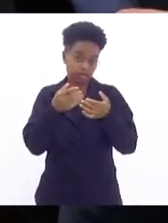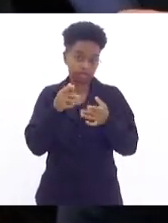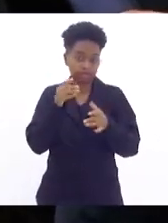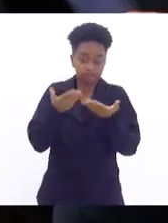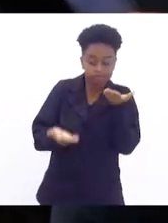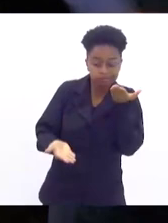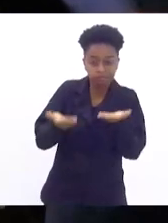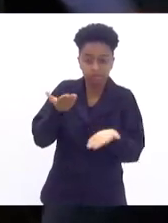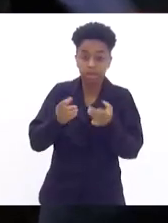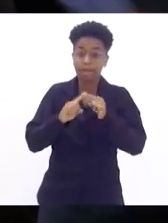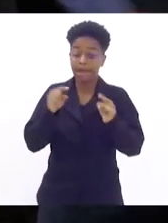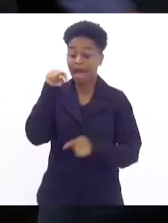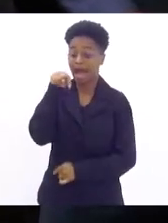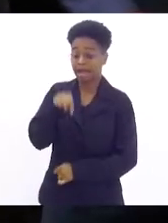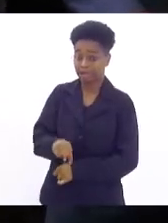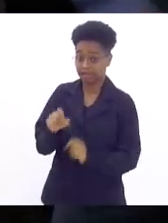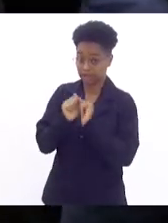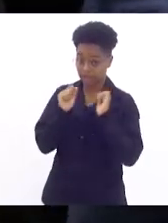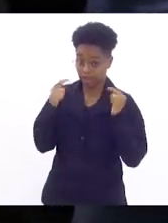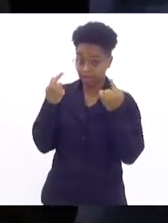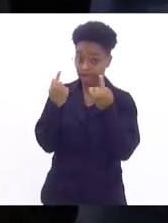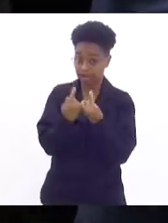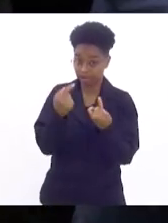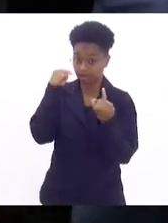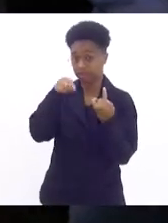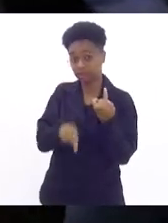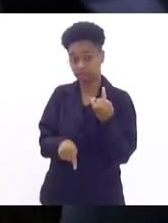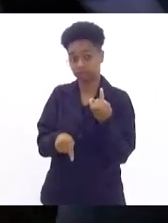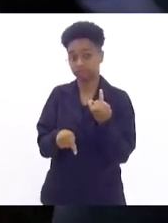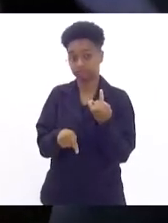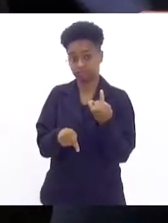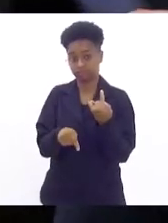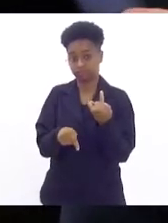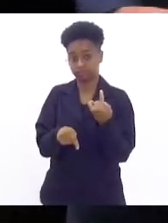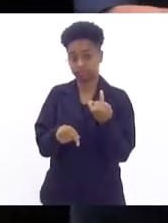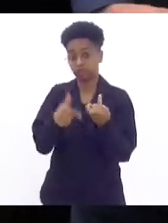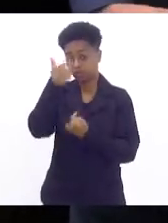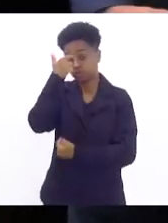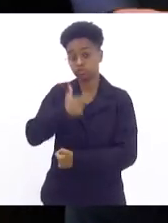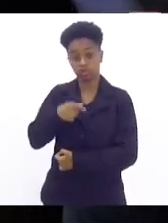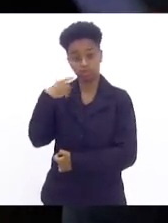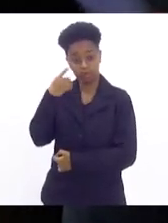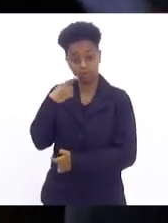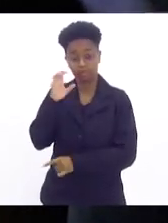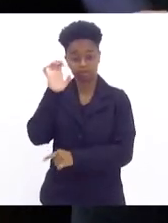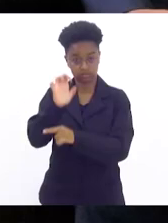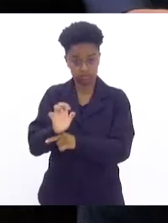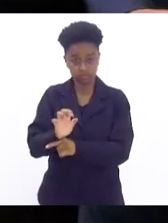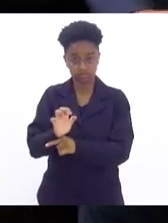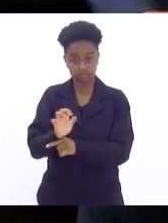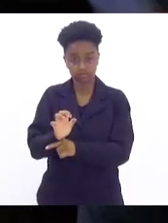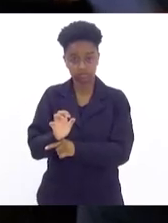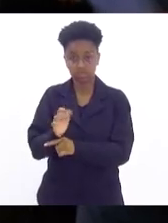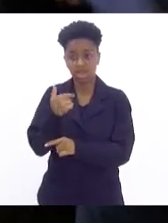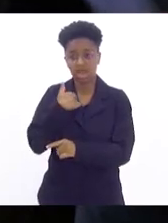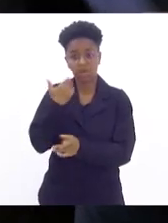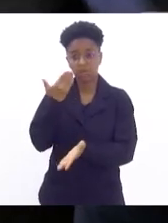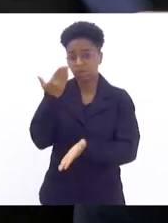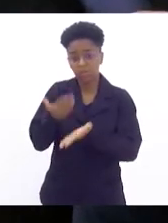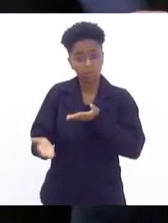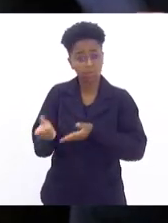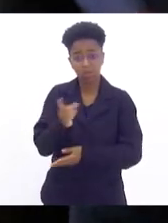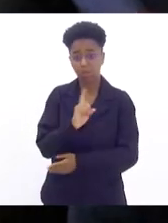pela nossa casa Assembleia Legislativa do Estado do Rio de Janeiro eu sou uma deputada estadual e eu não perco